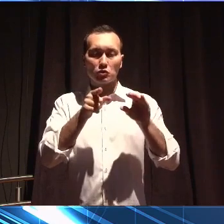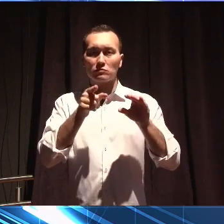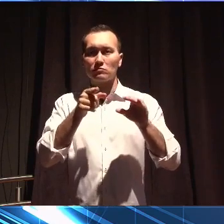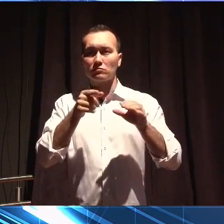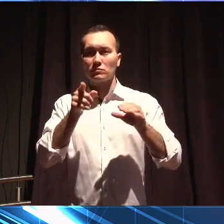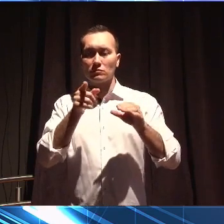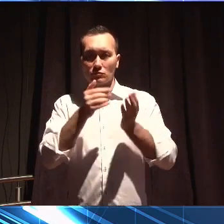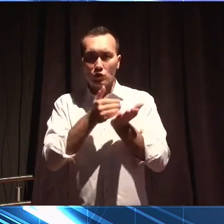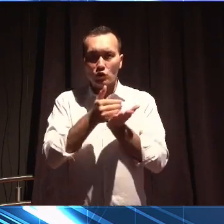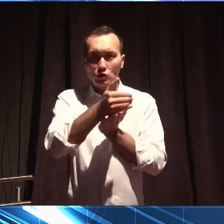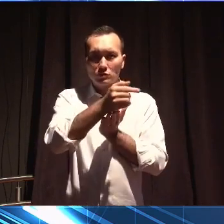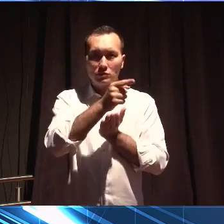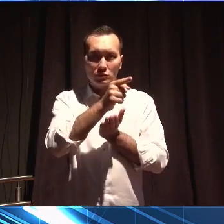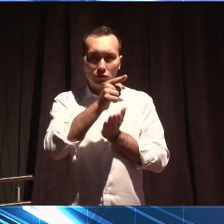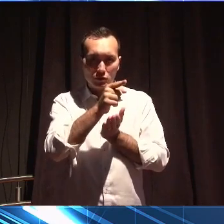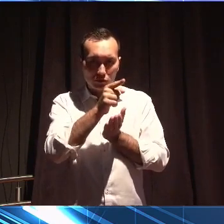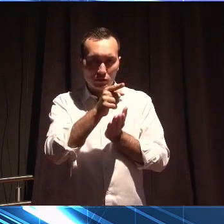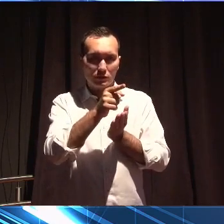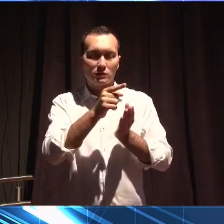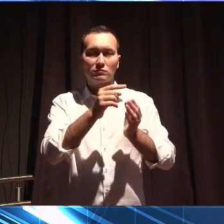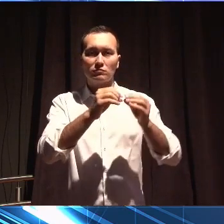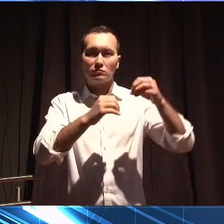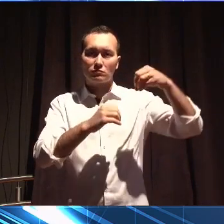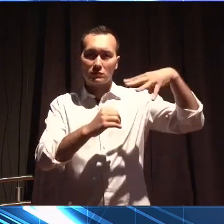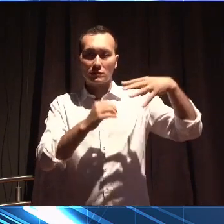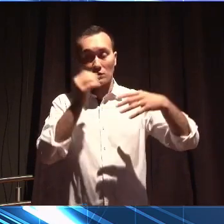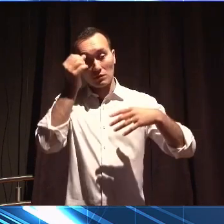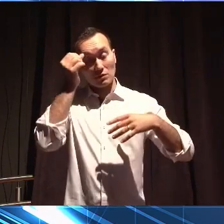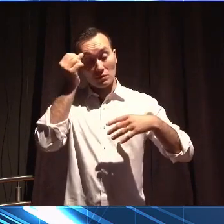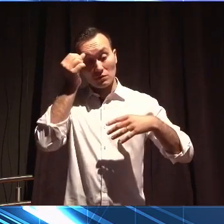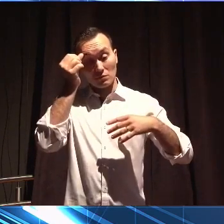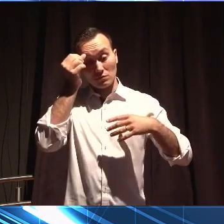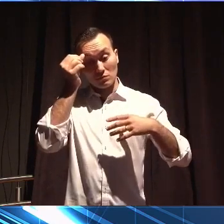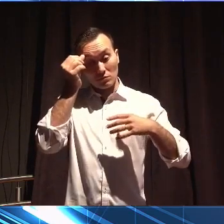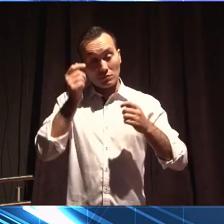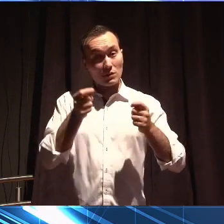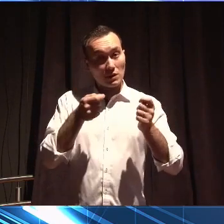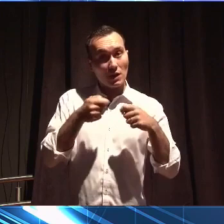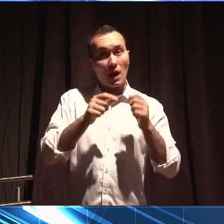com um cloud provider se você estiver usando determinadas estratégias, que nem a gente falou do Terraform, né?